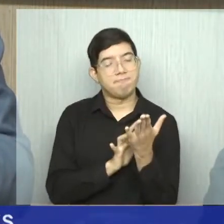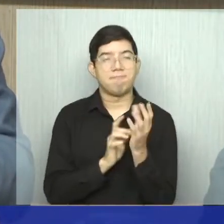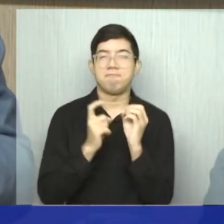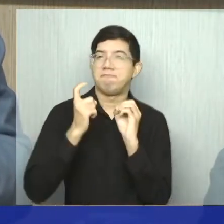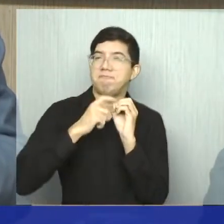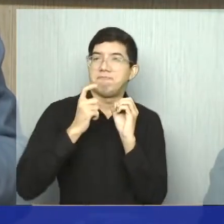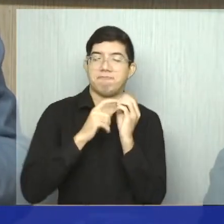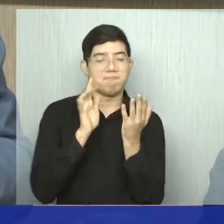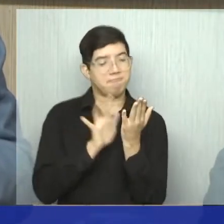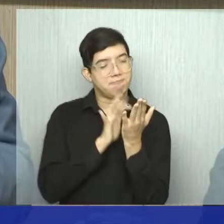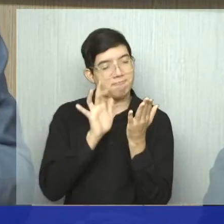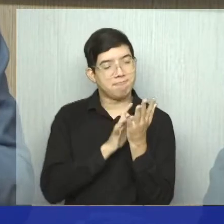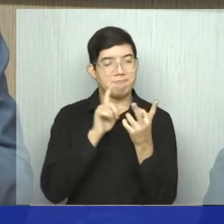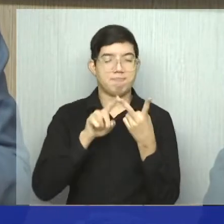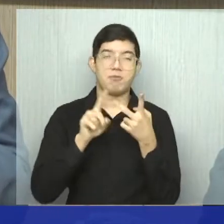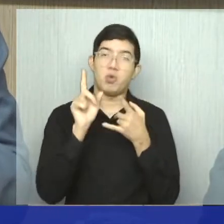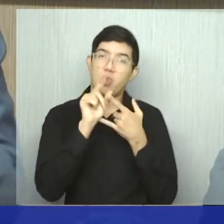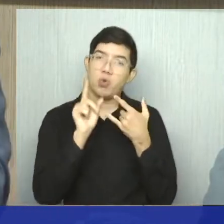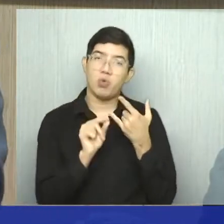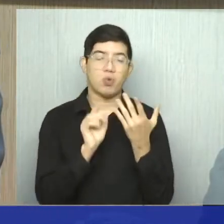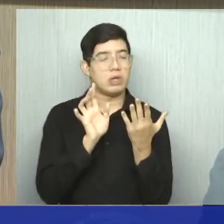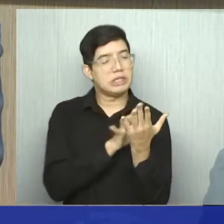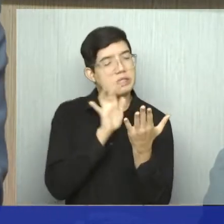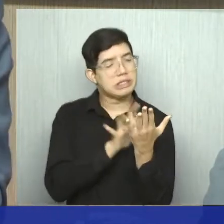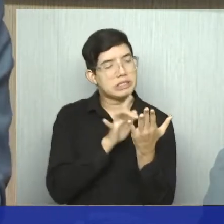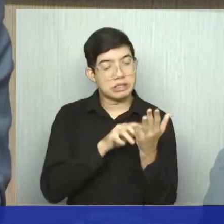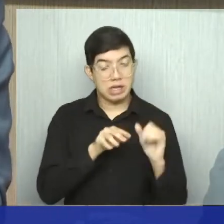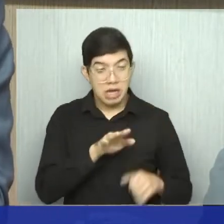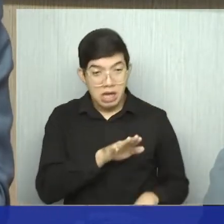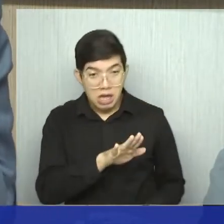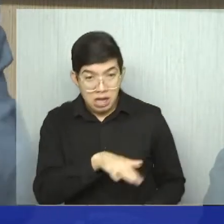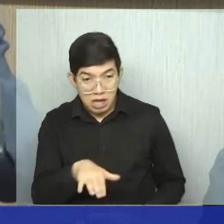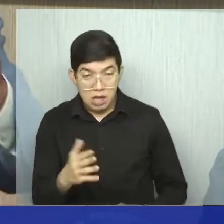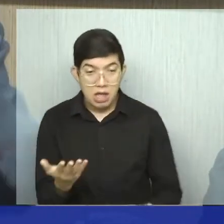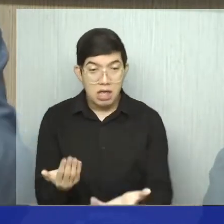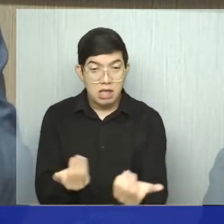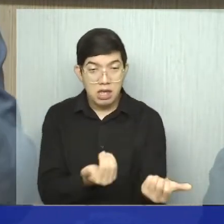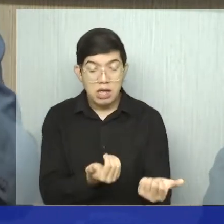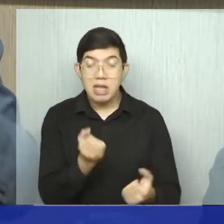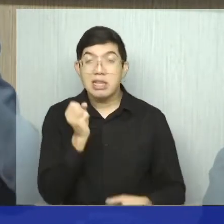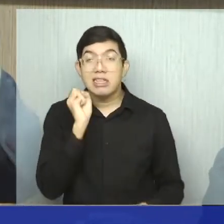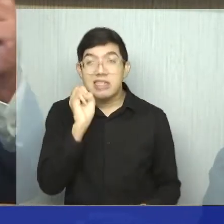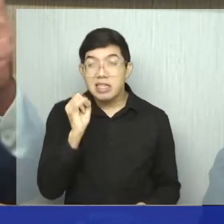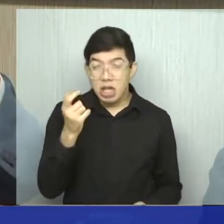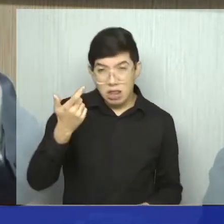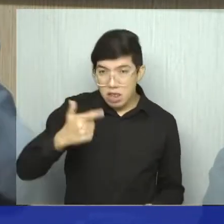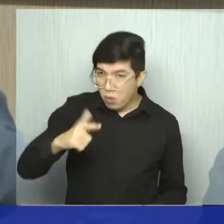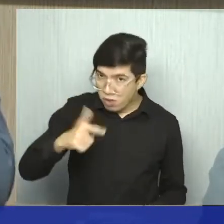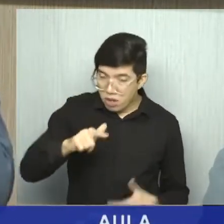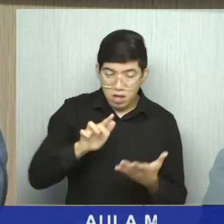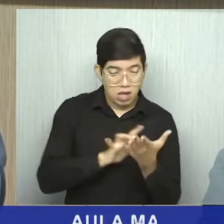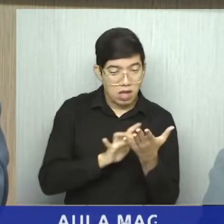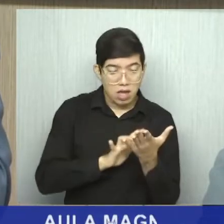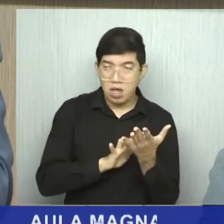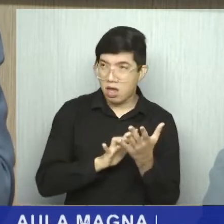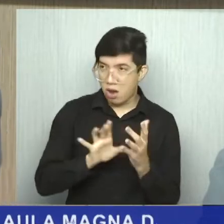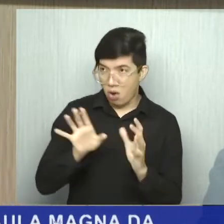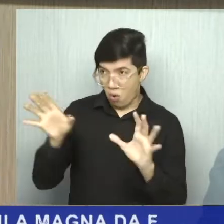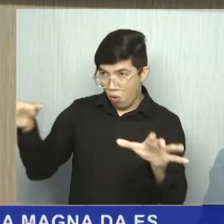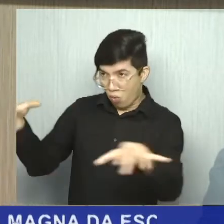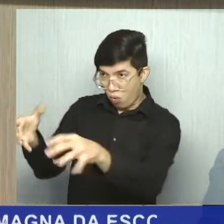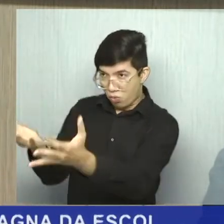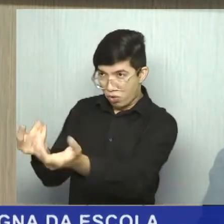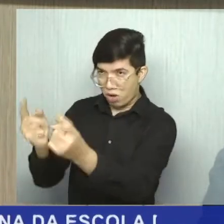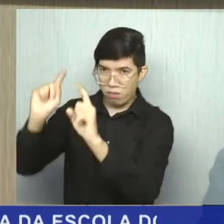vê o YouTube, ele não é aceito pelo grupo, ele é depreciado, ele sofre bullying, ele